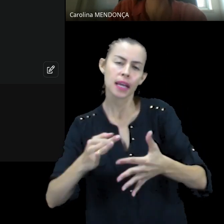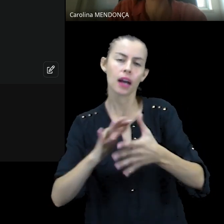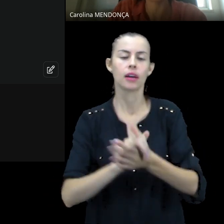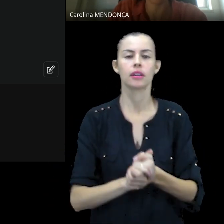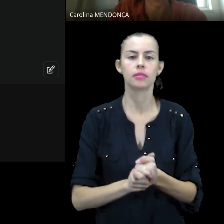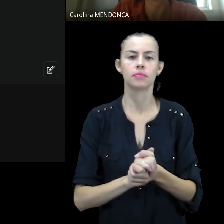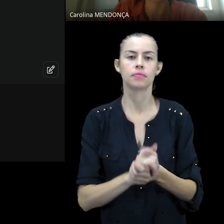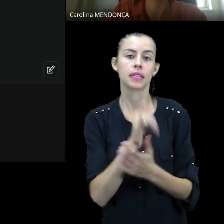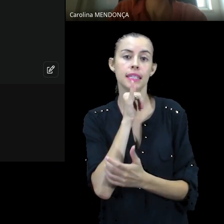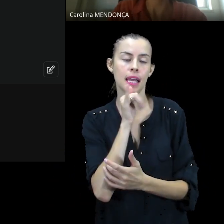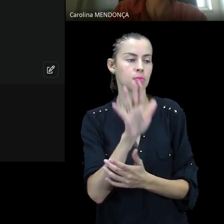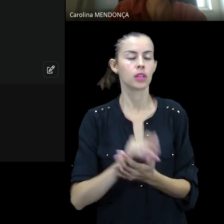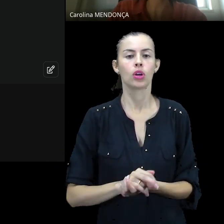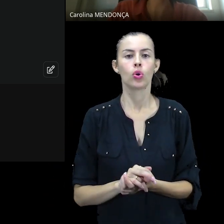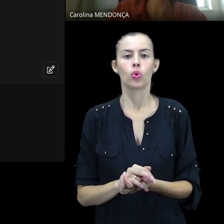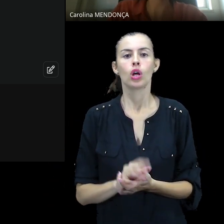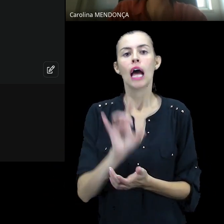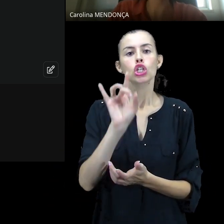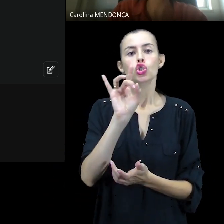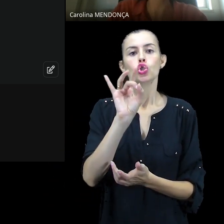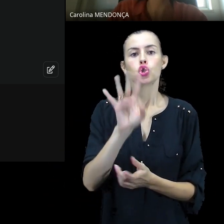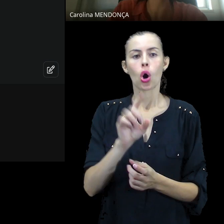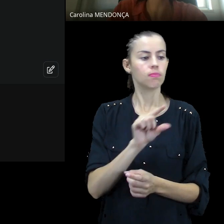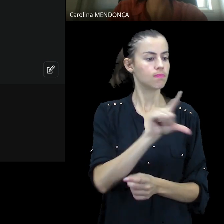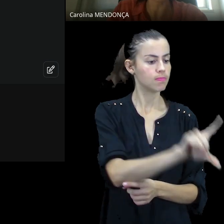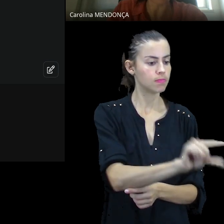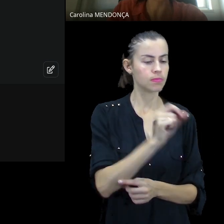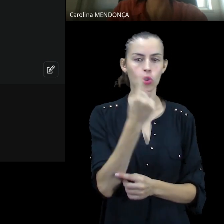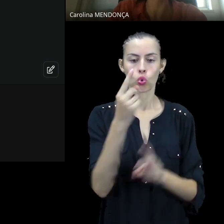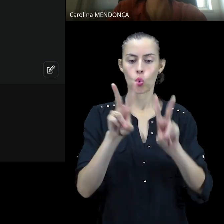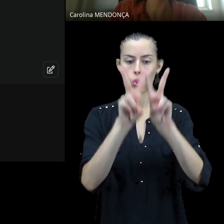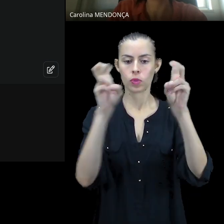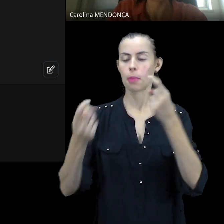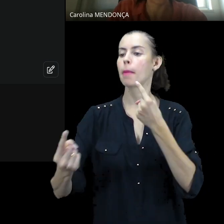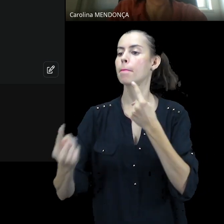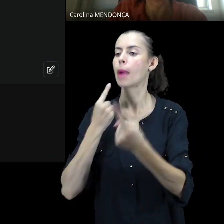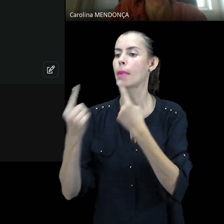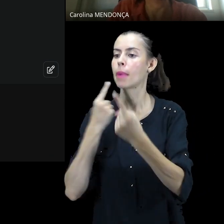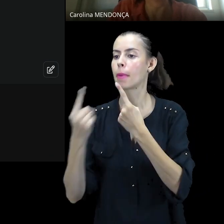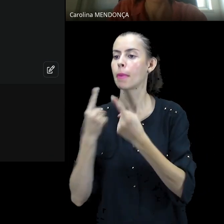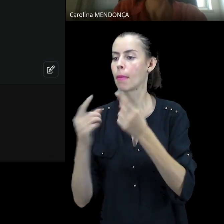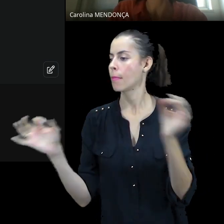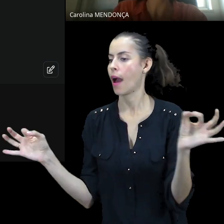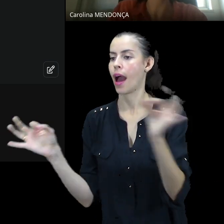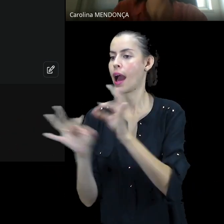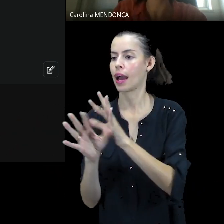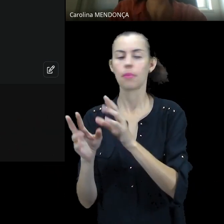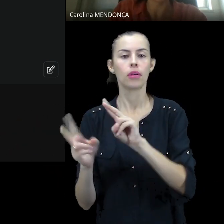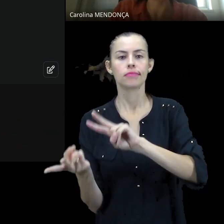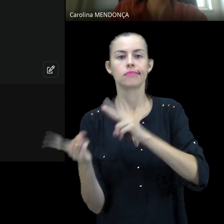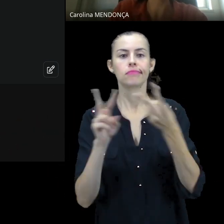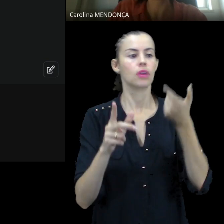pelos demais componentes, ou seja, que não seja uma discussão pontual dentro de um componente curricular, mas sim